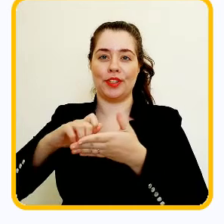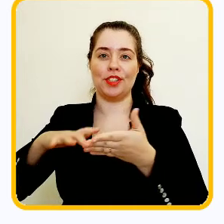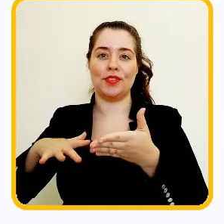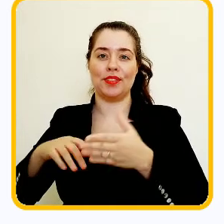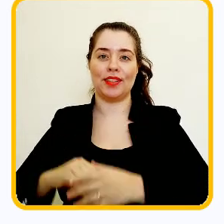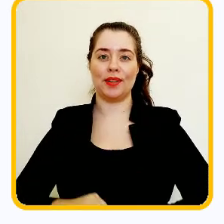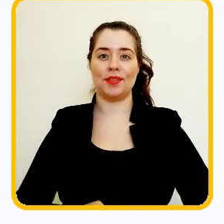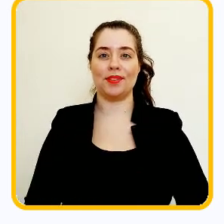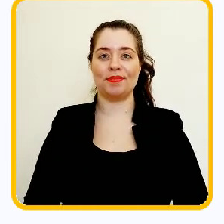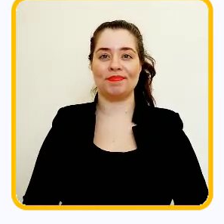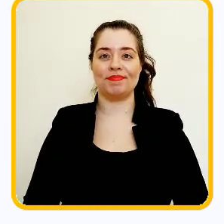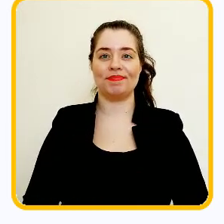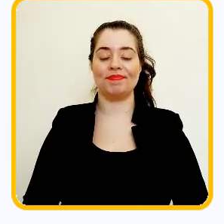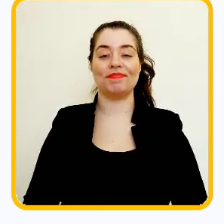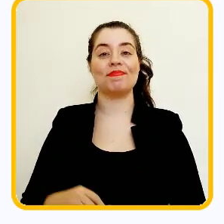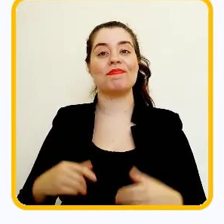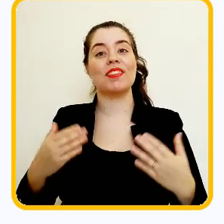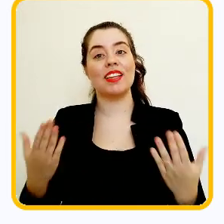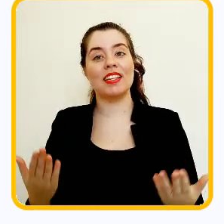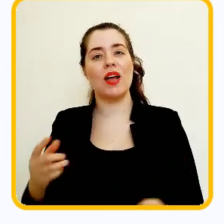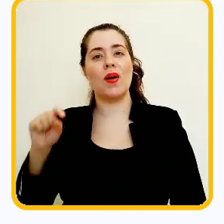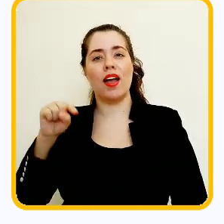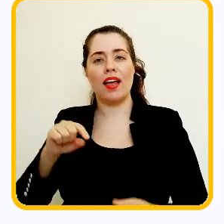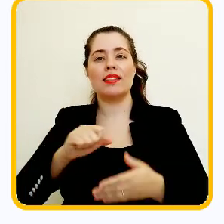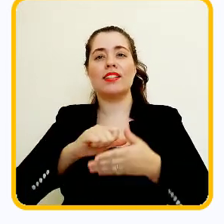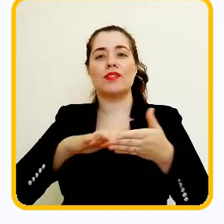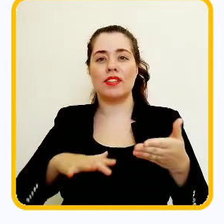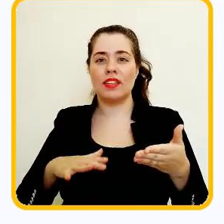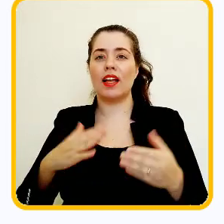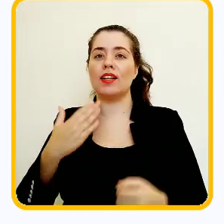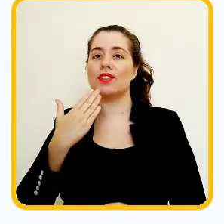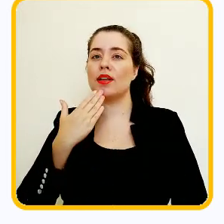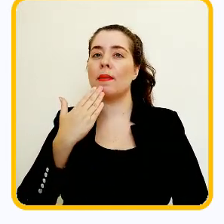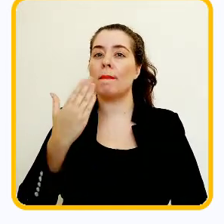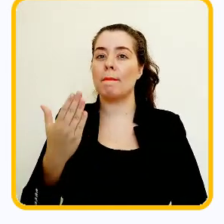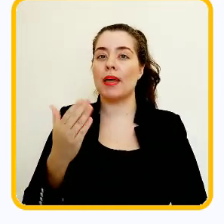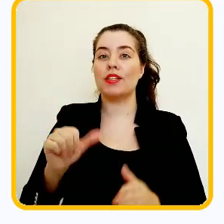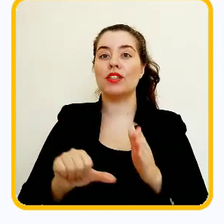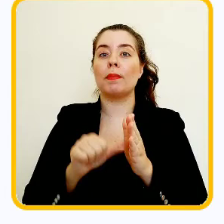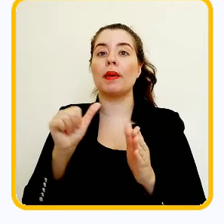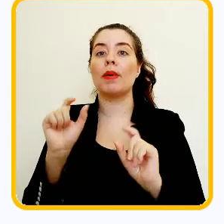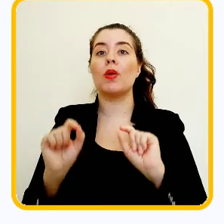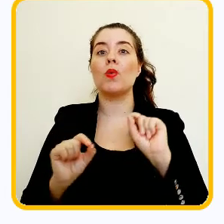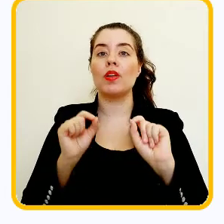Como dito anteriormente, essa atividade solicita como primeiro dado o nome da situação.